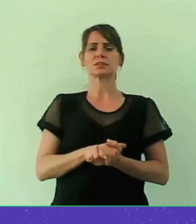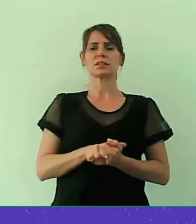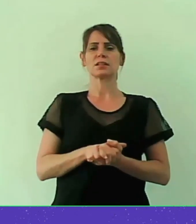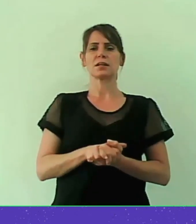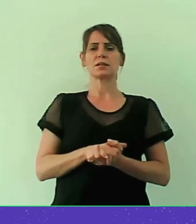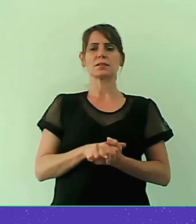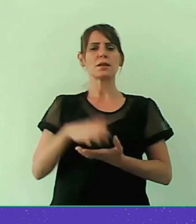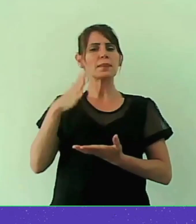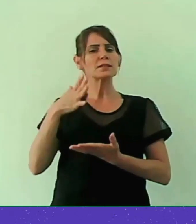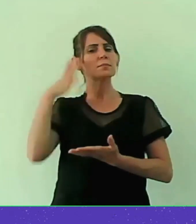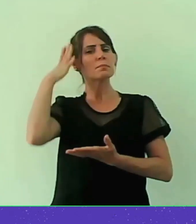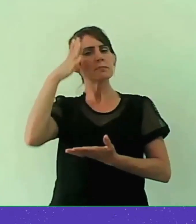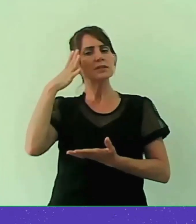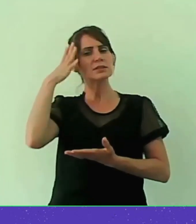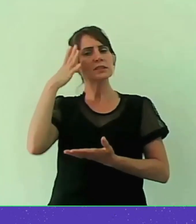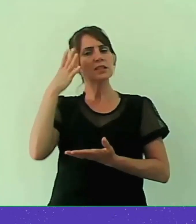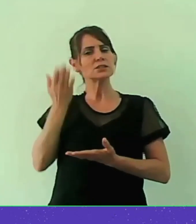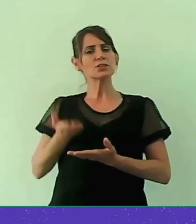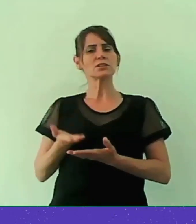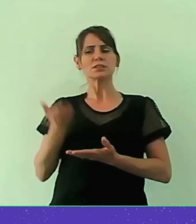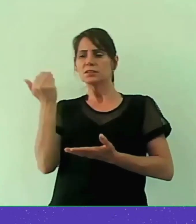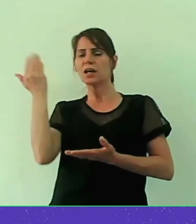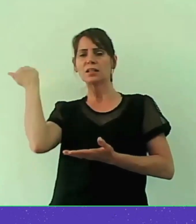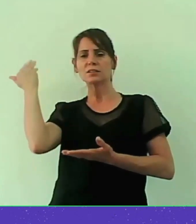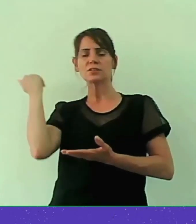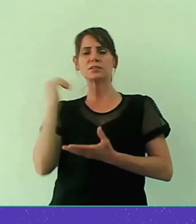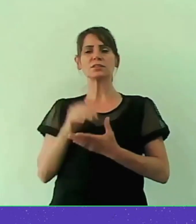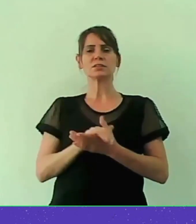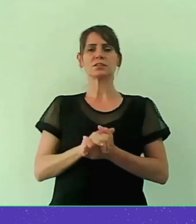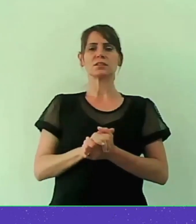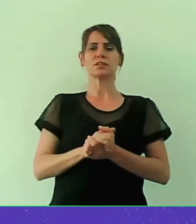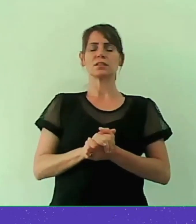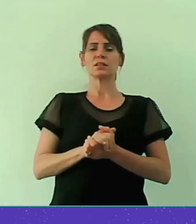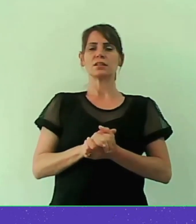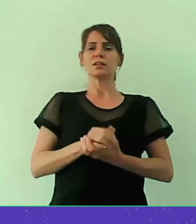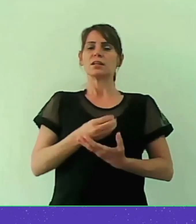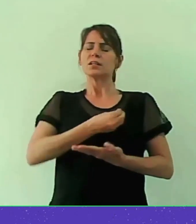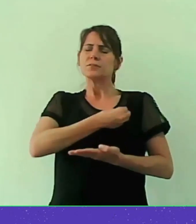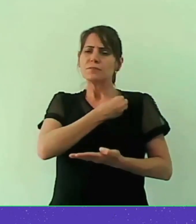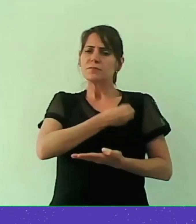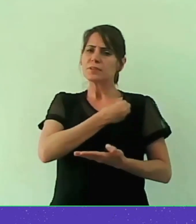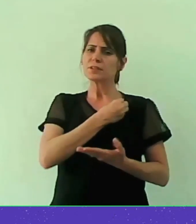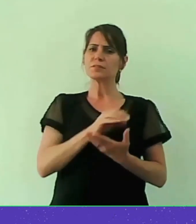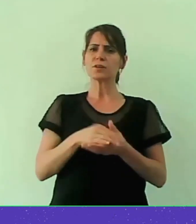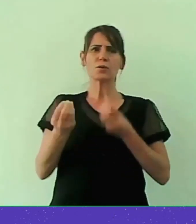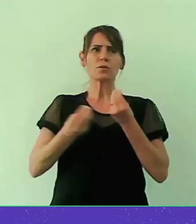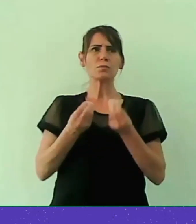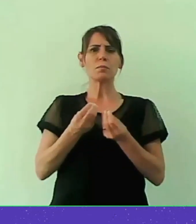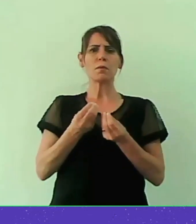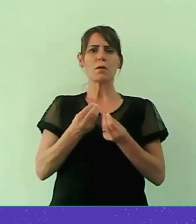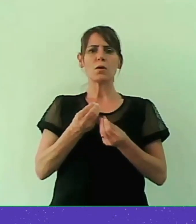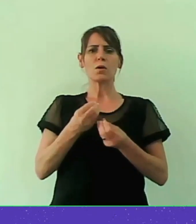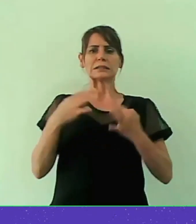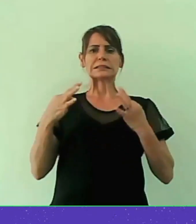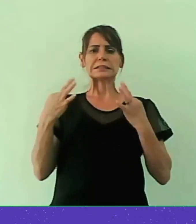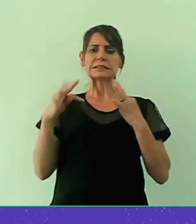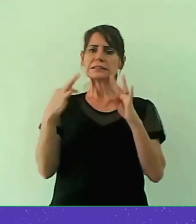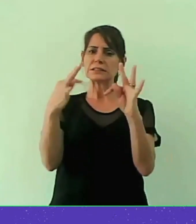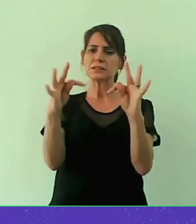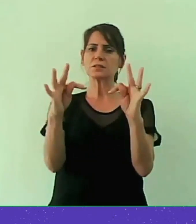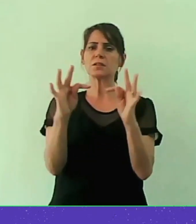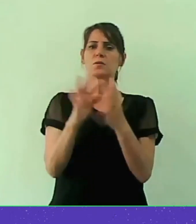mensagens anteriores e vivem como verdadeiras testemunhas.